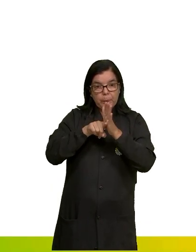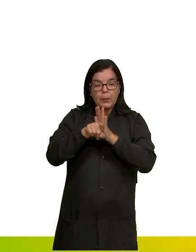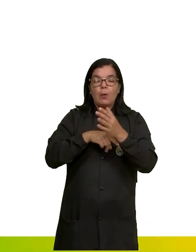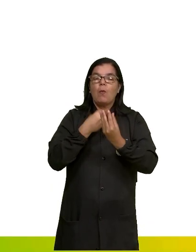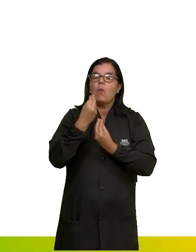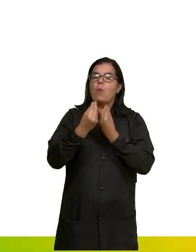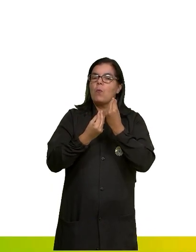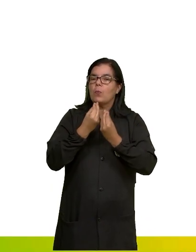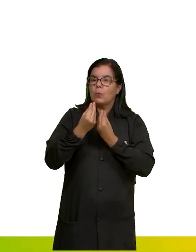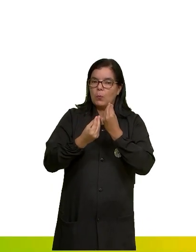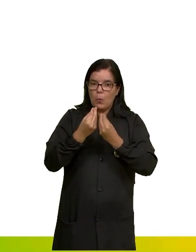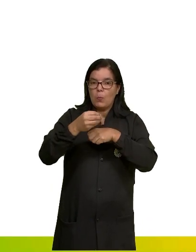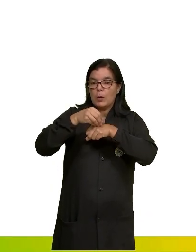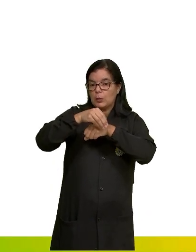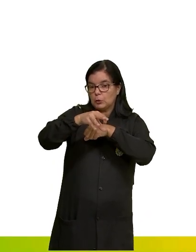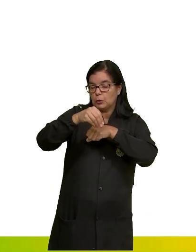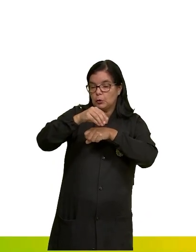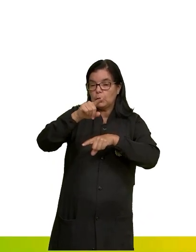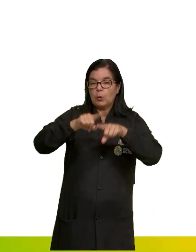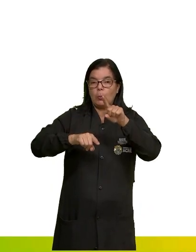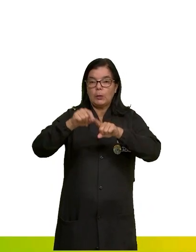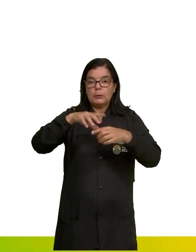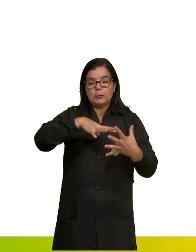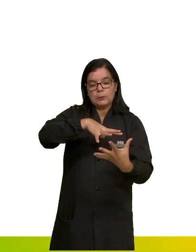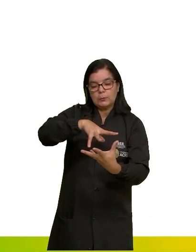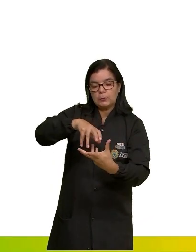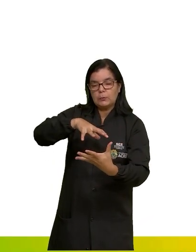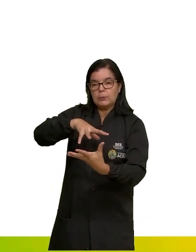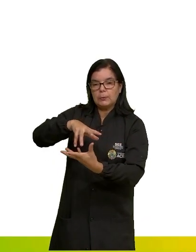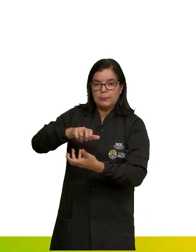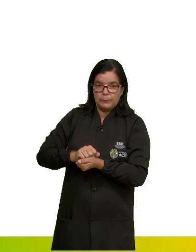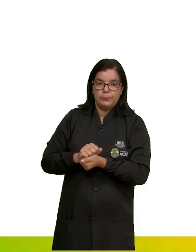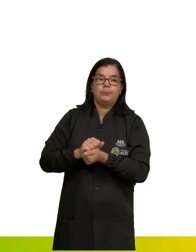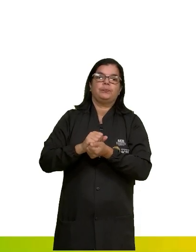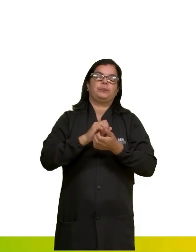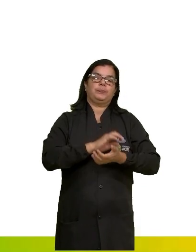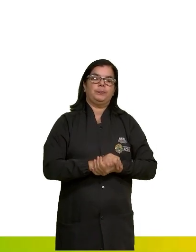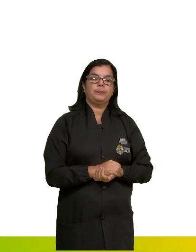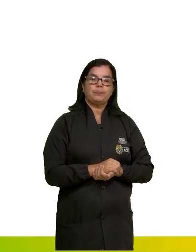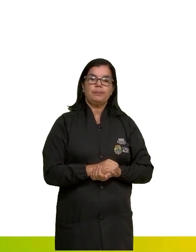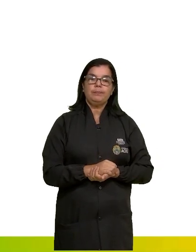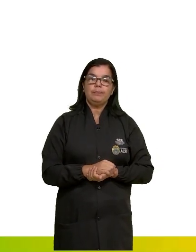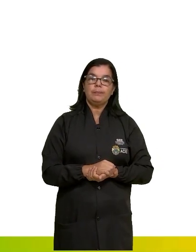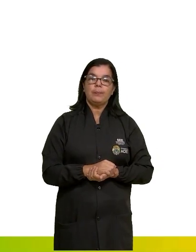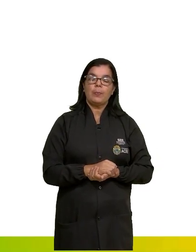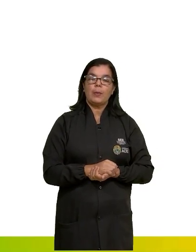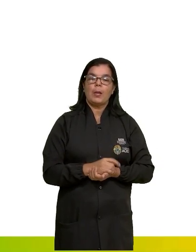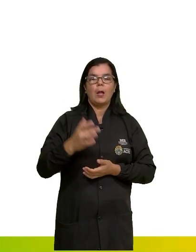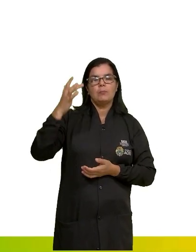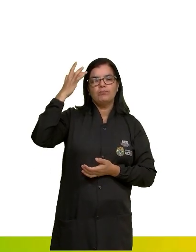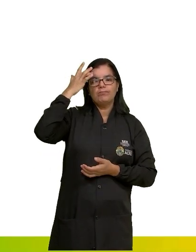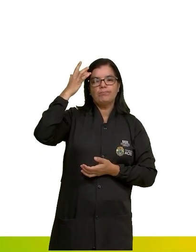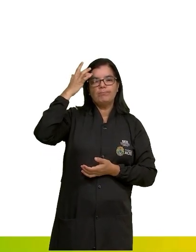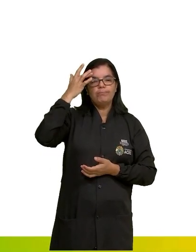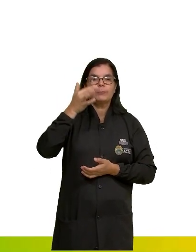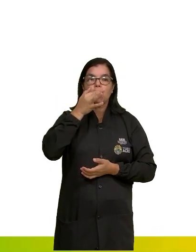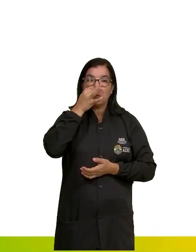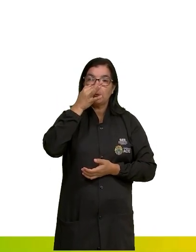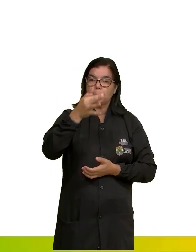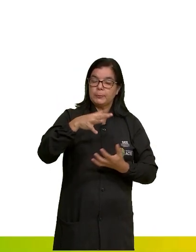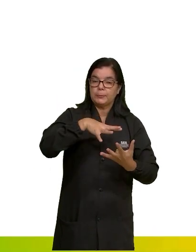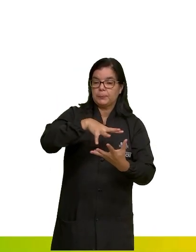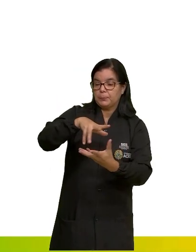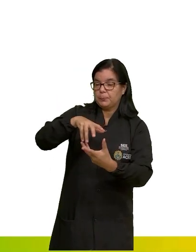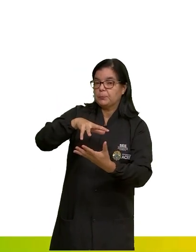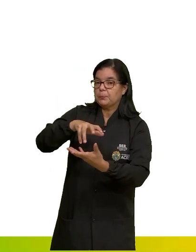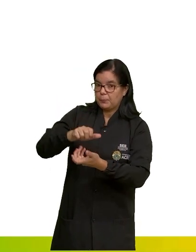a composição e a distribuição da matéria no universo. Prevê o futuro do